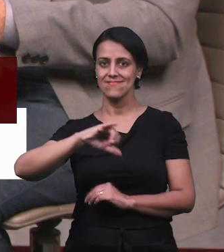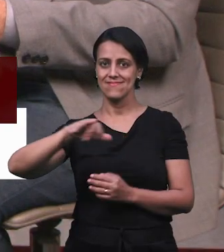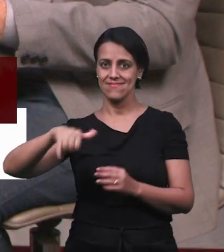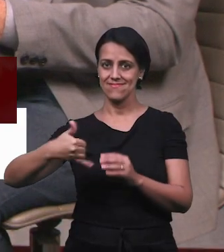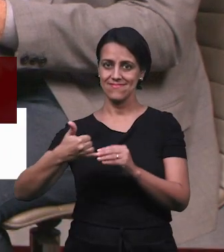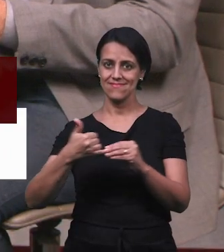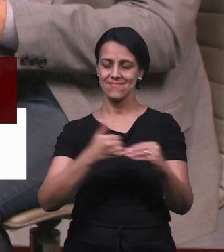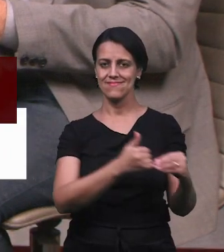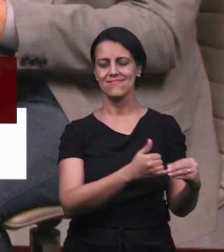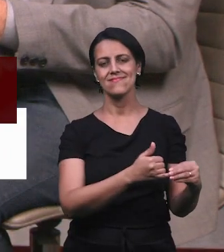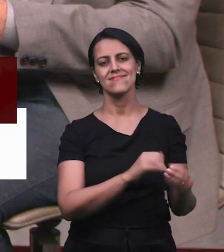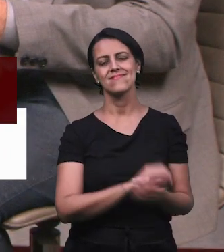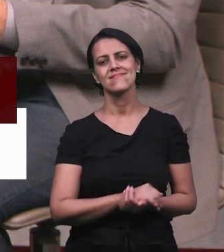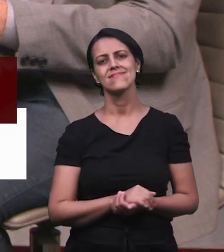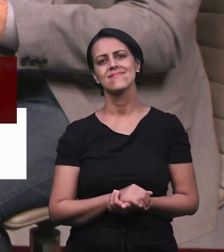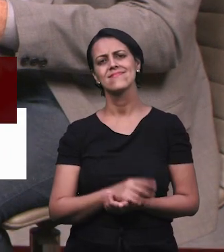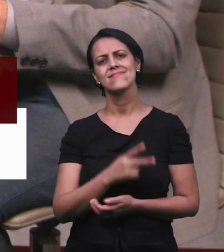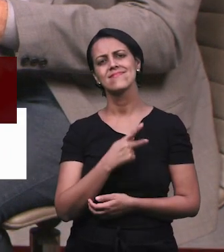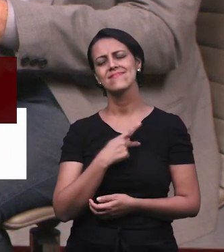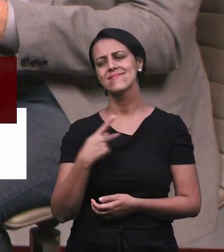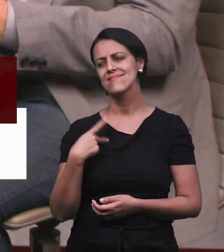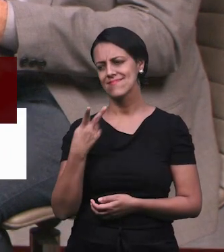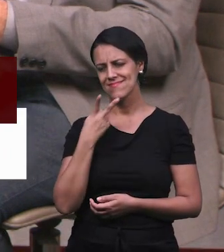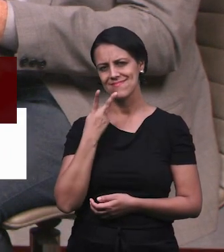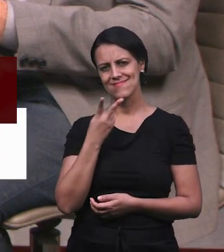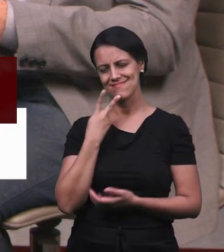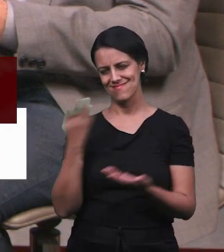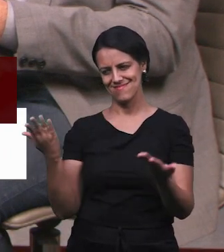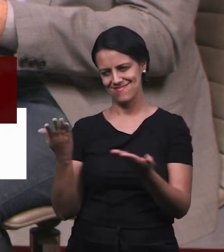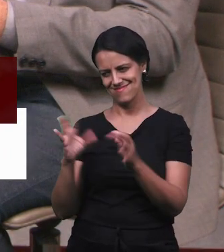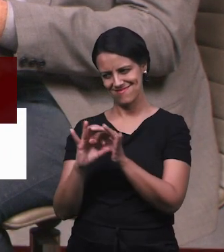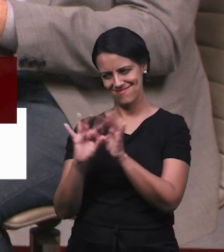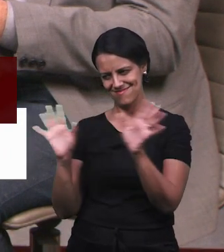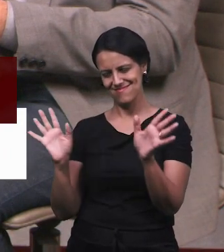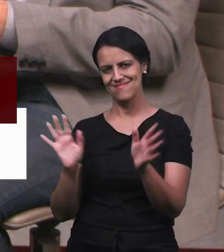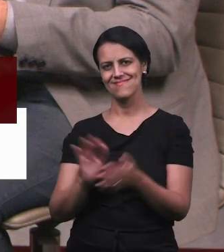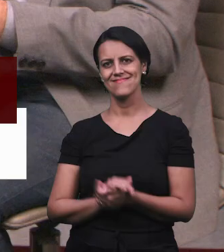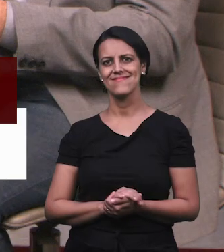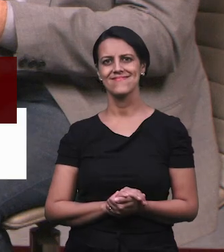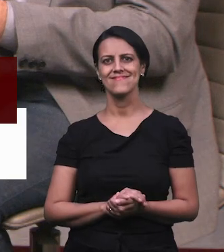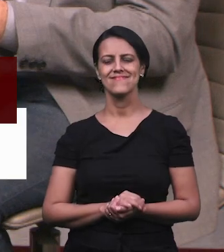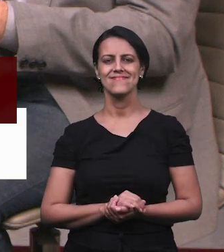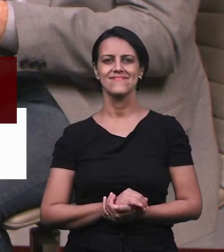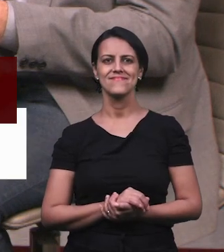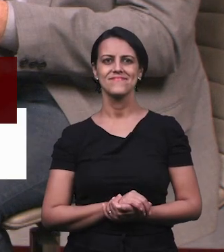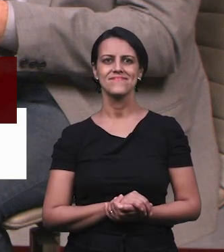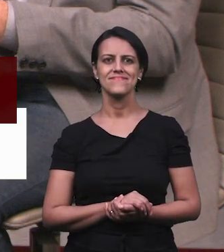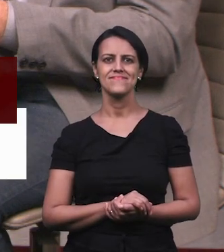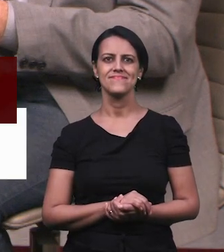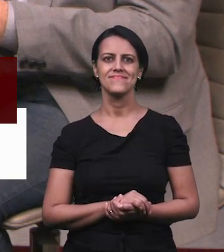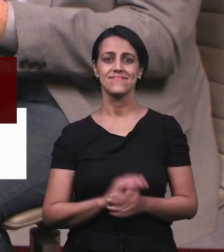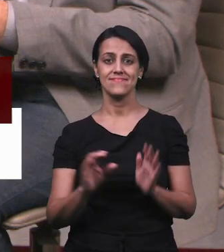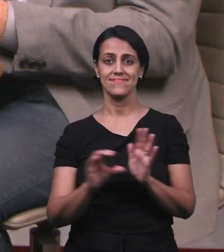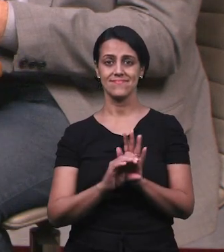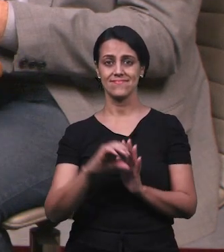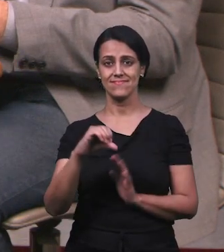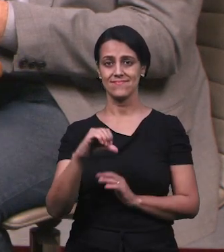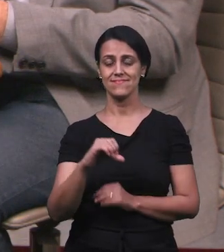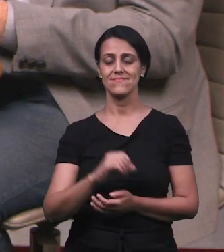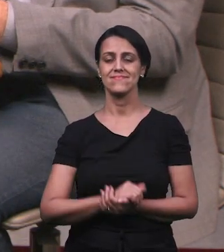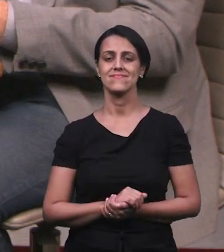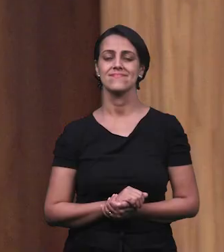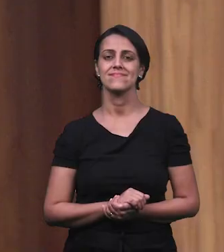de Josué e vamos ouvir agora os comentários que o pastor Fábio vai fazer para nós a esse respeito. Do capítulo 9,